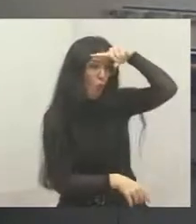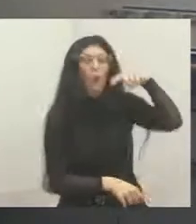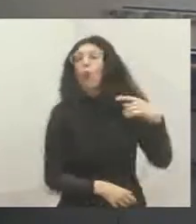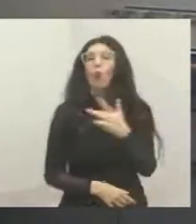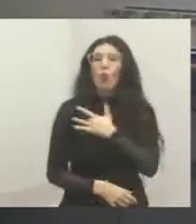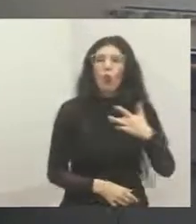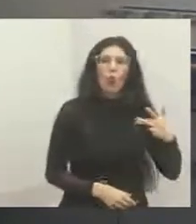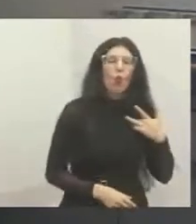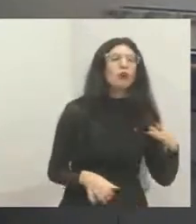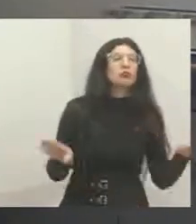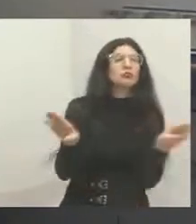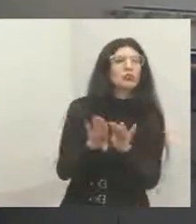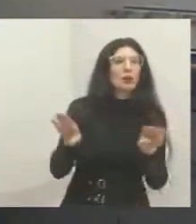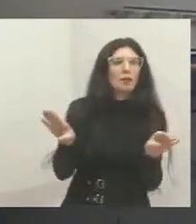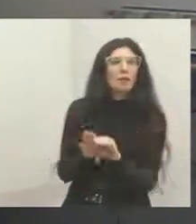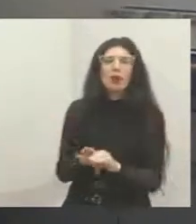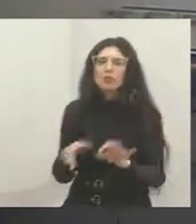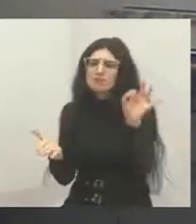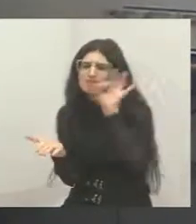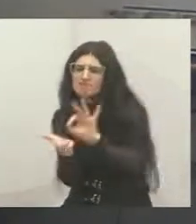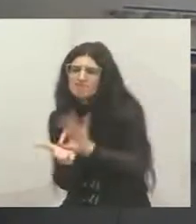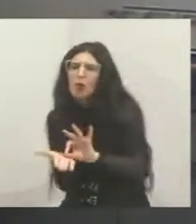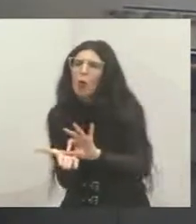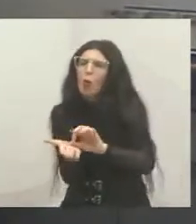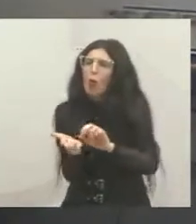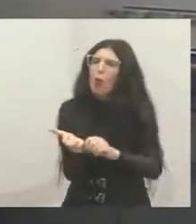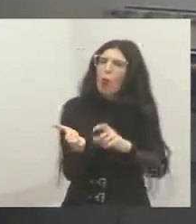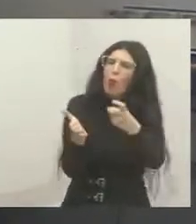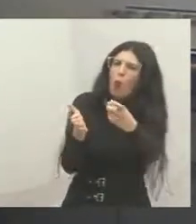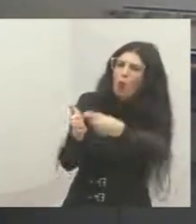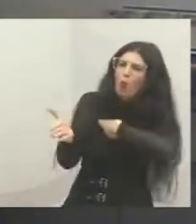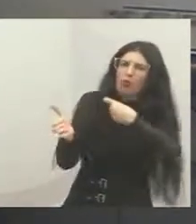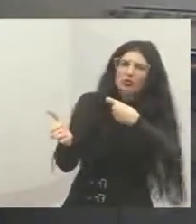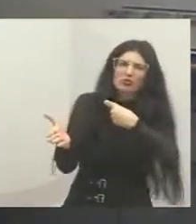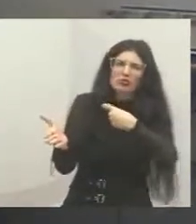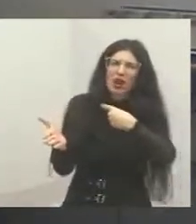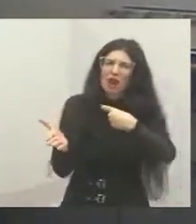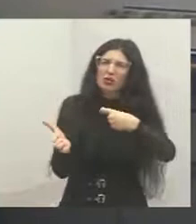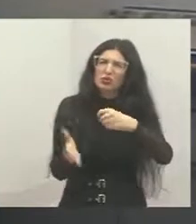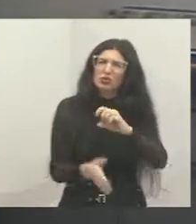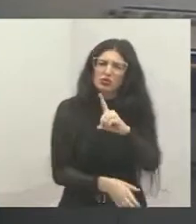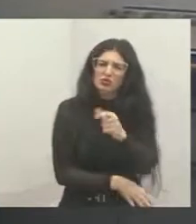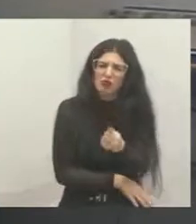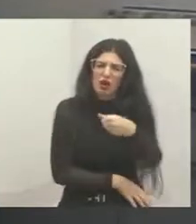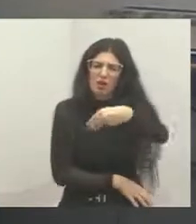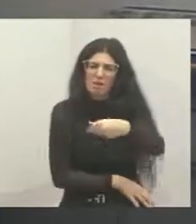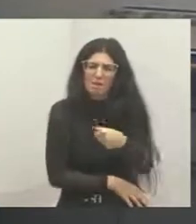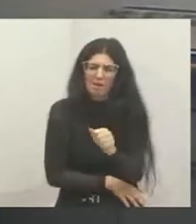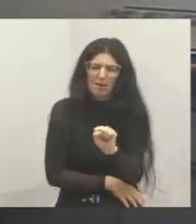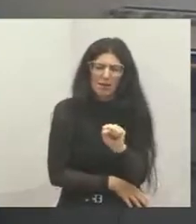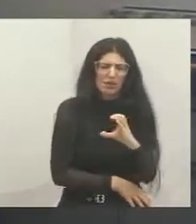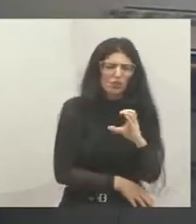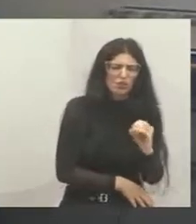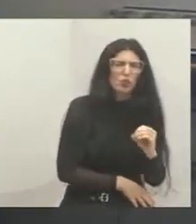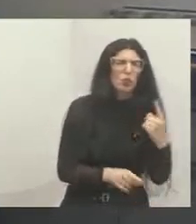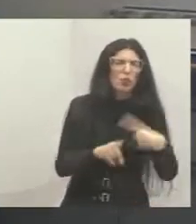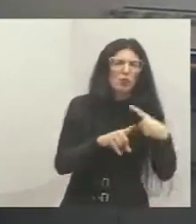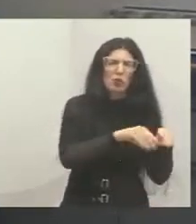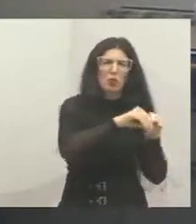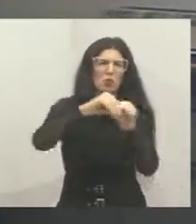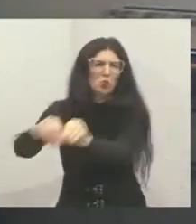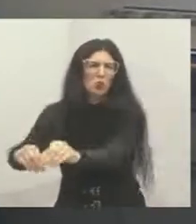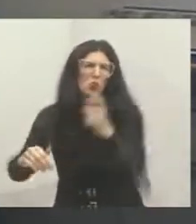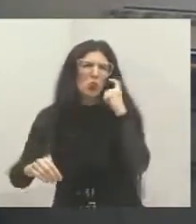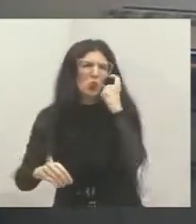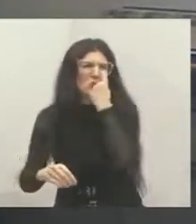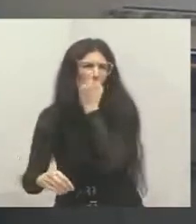aditamento de contrato da Damasco, porque tiveram que deslocar para o Meia-Lua, ali ficou